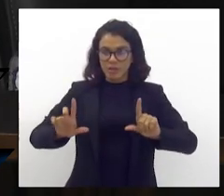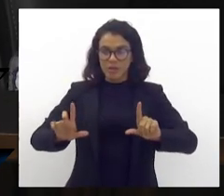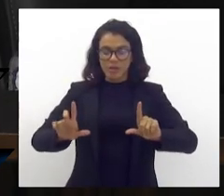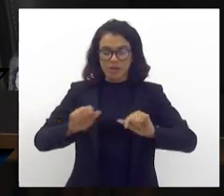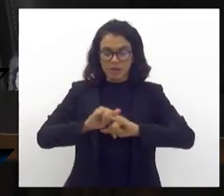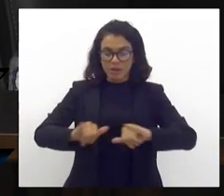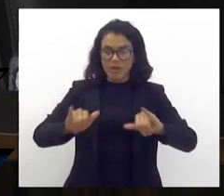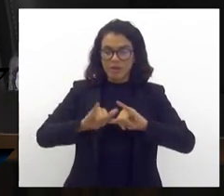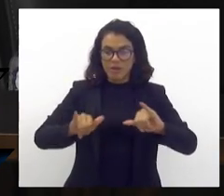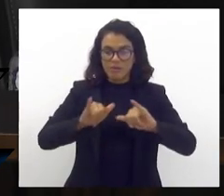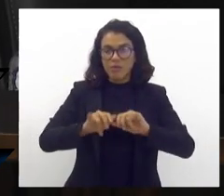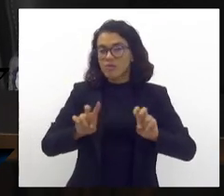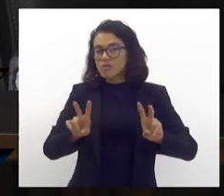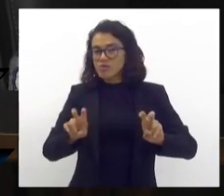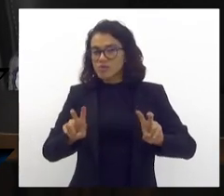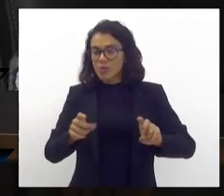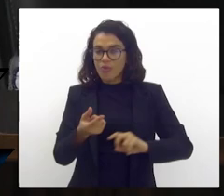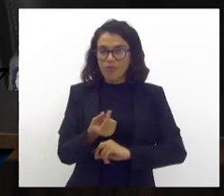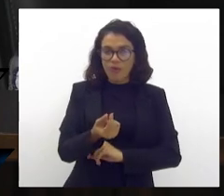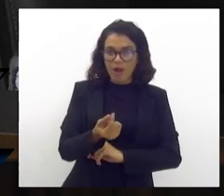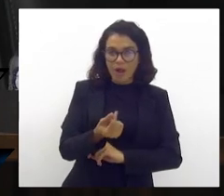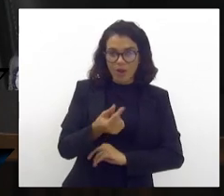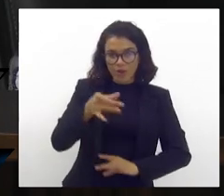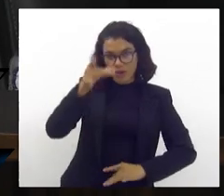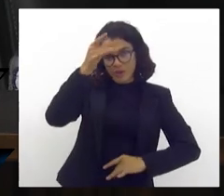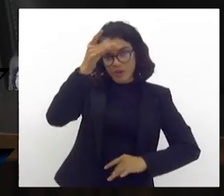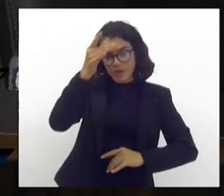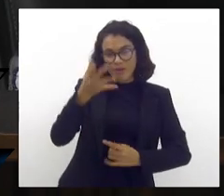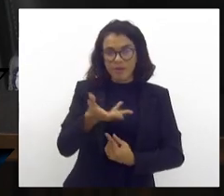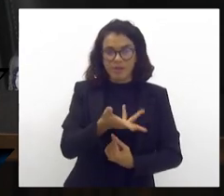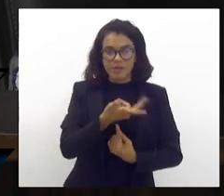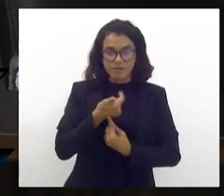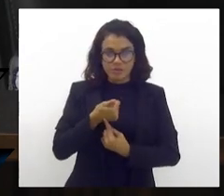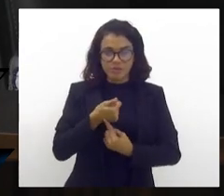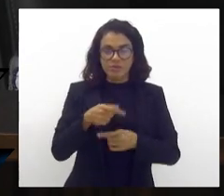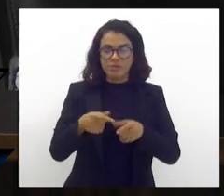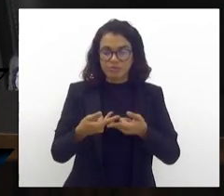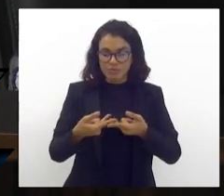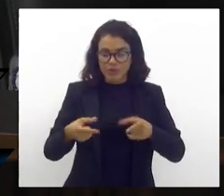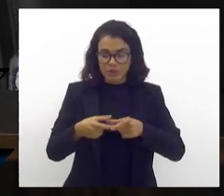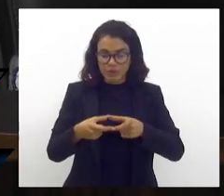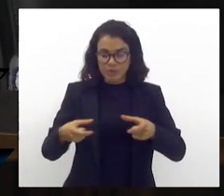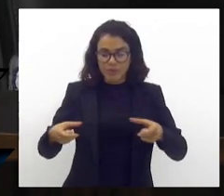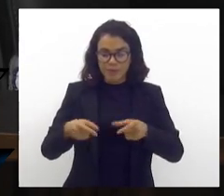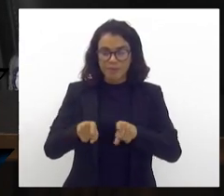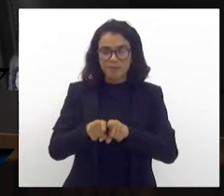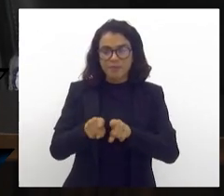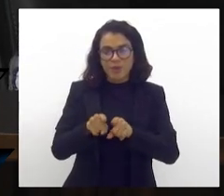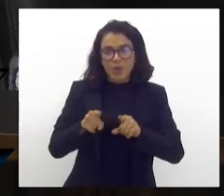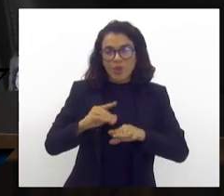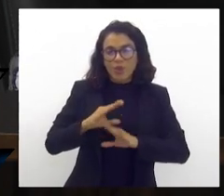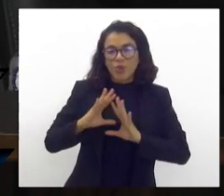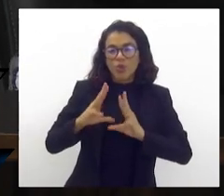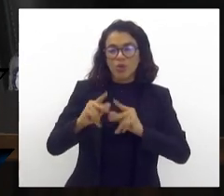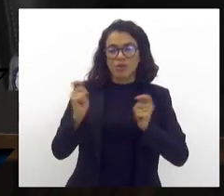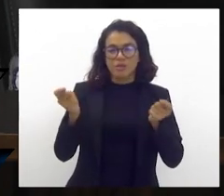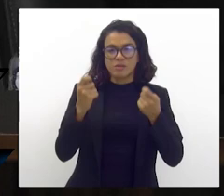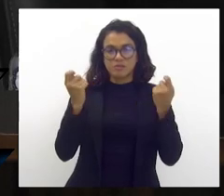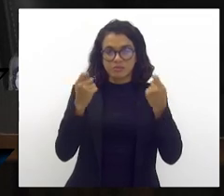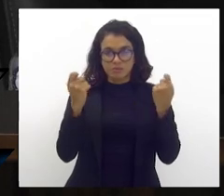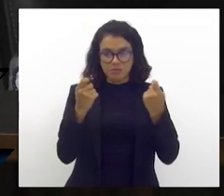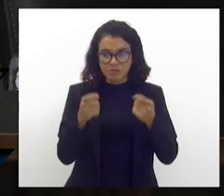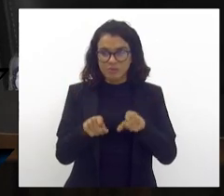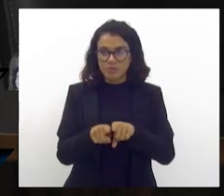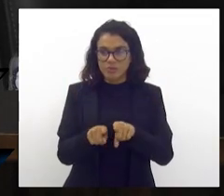informativas referentes a valor de couvert artístico e valor de ingresso em todas as casas noturnas localizadas no Estado